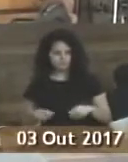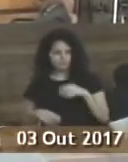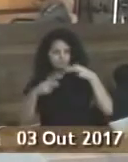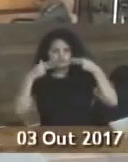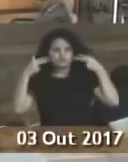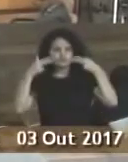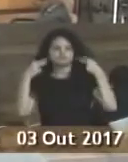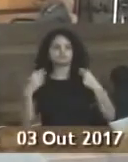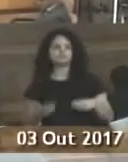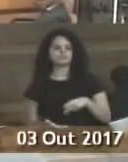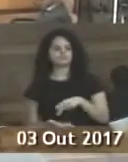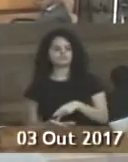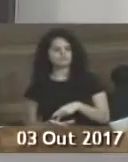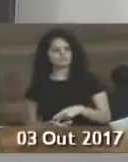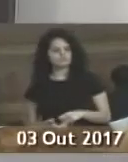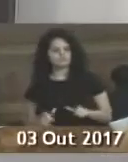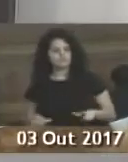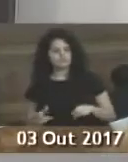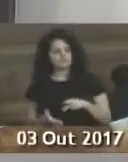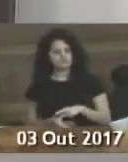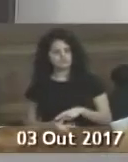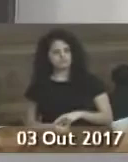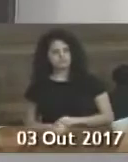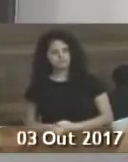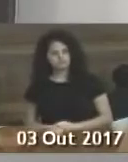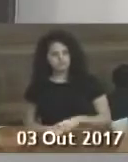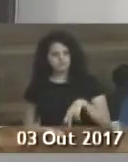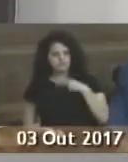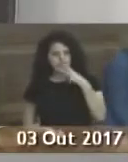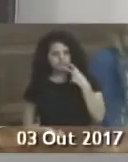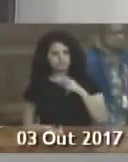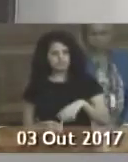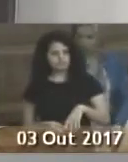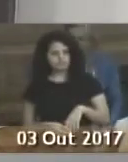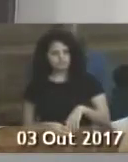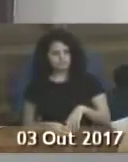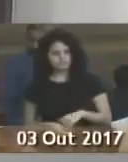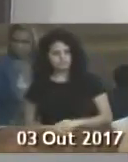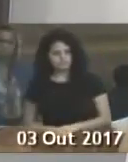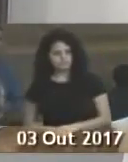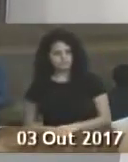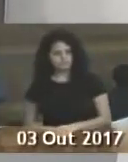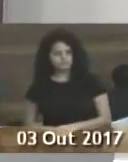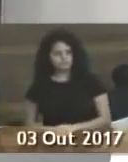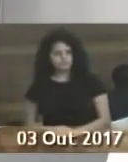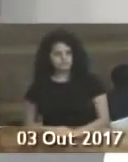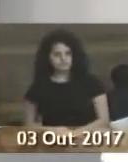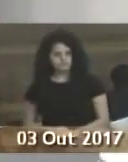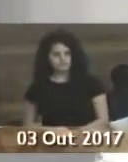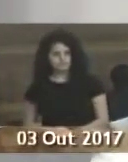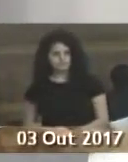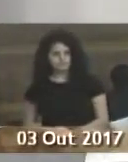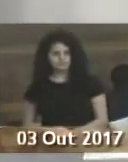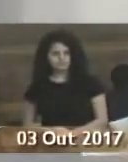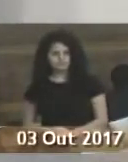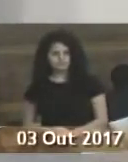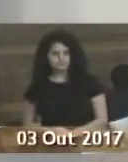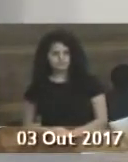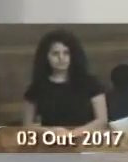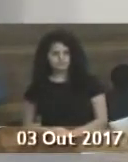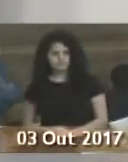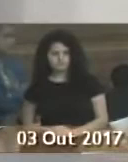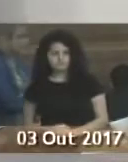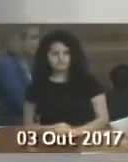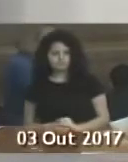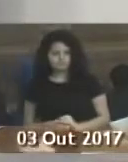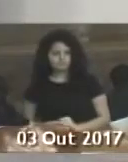um debochado, né? Ficar falando besteira, ele não sabe que se alguém tem que ter